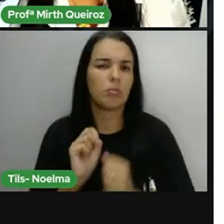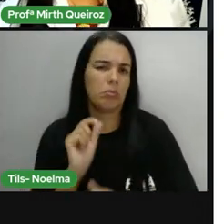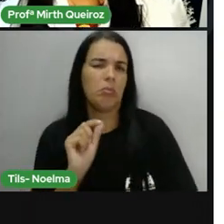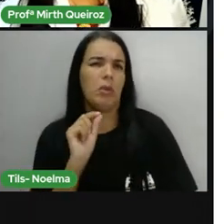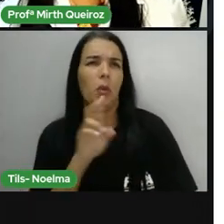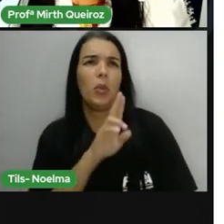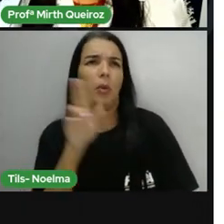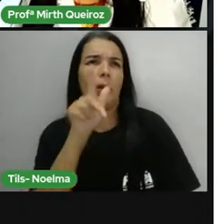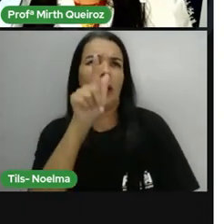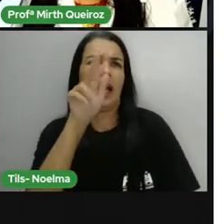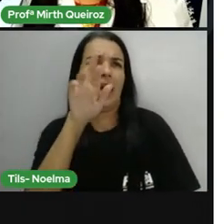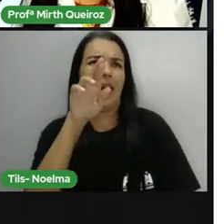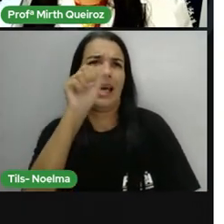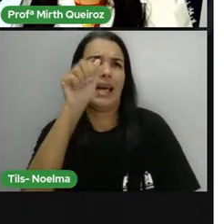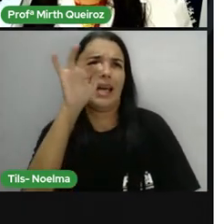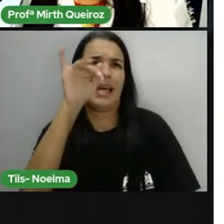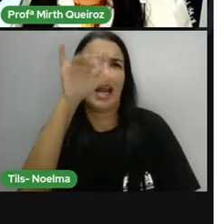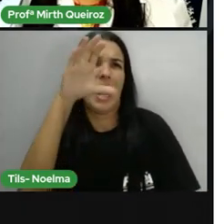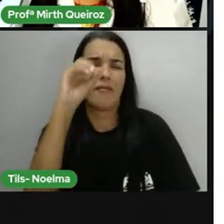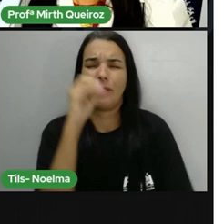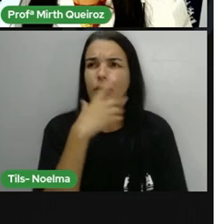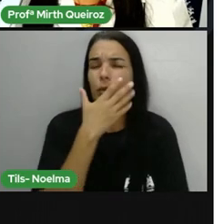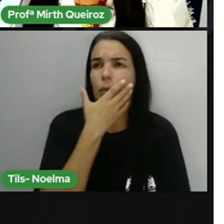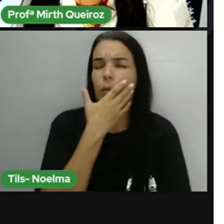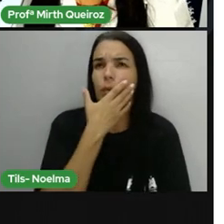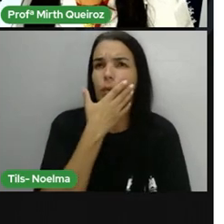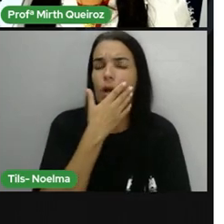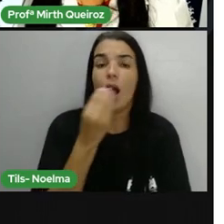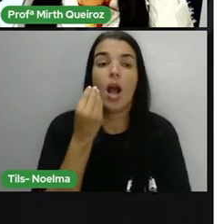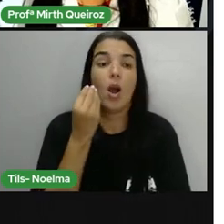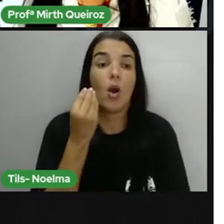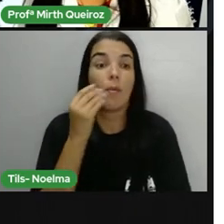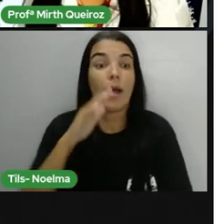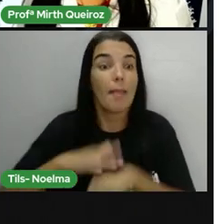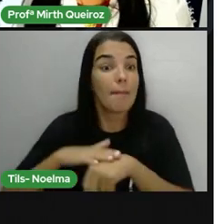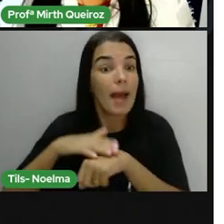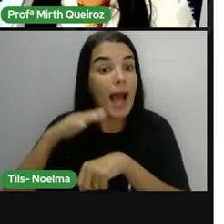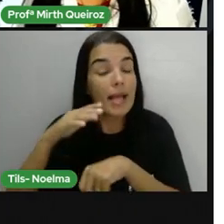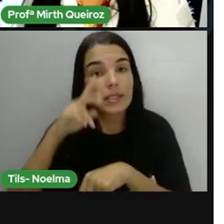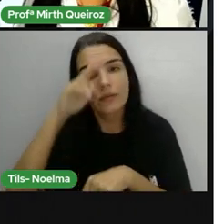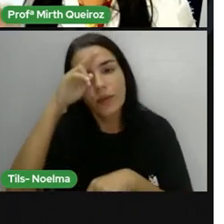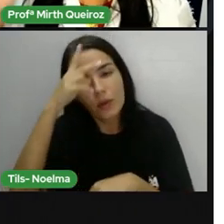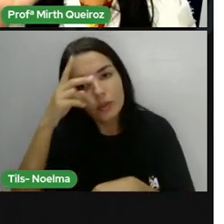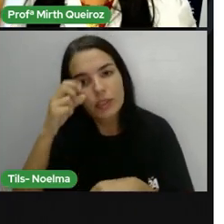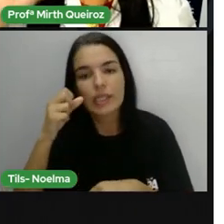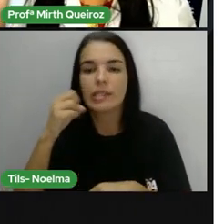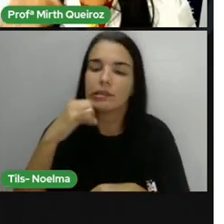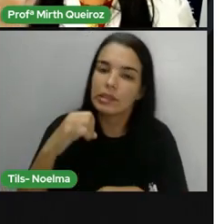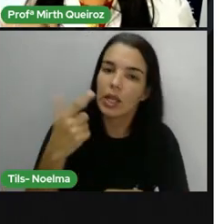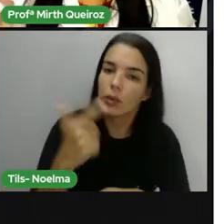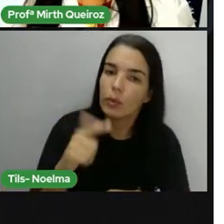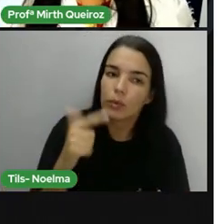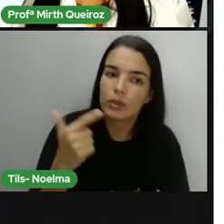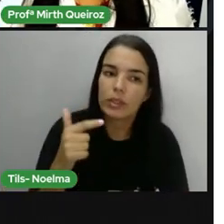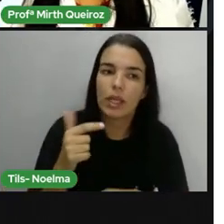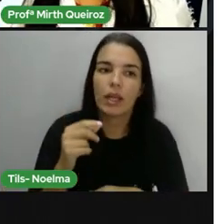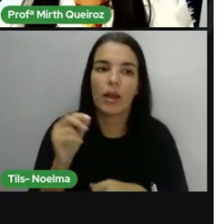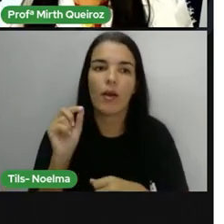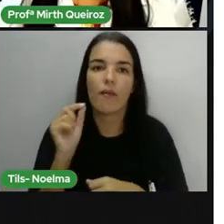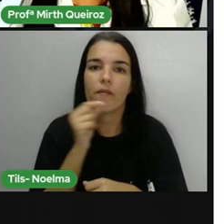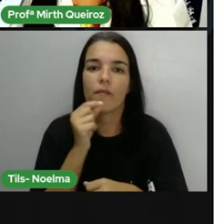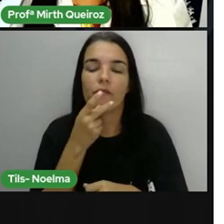é isso, Pro? Acento tônico, a gente fala, é quando ela é a mais forte, mesmo sem a presença do acento gráfico. O